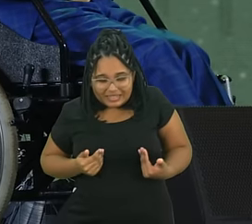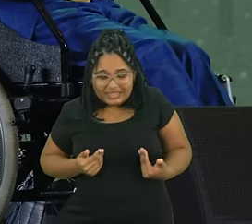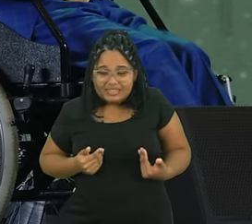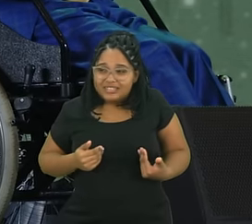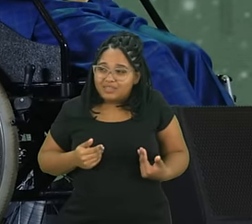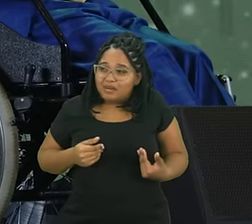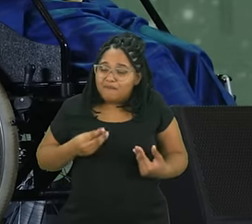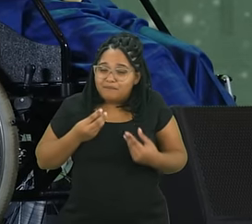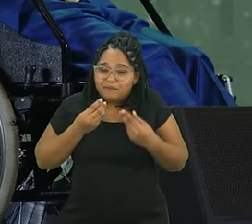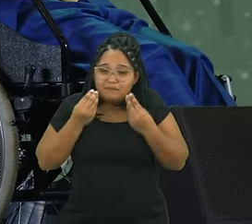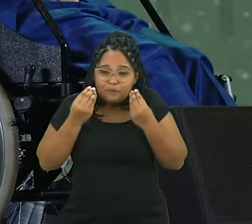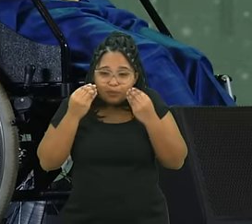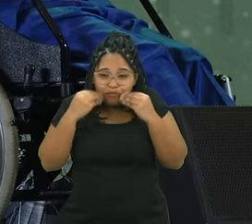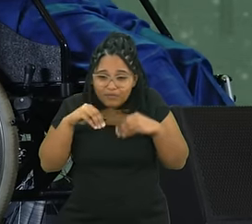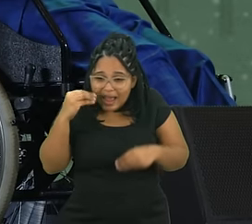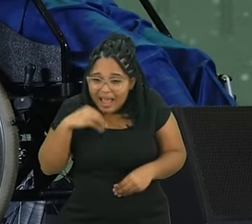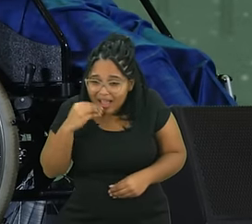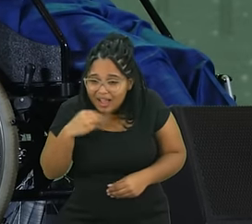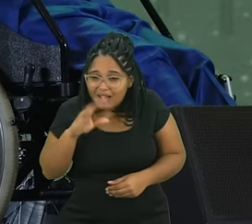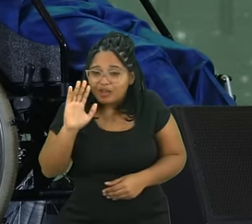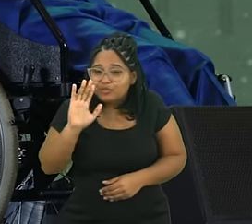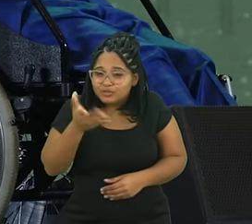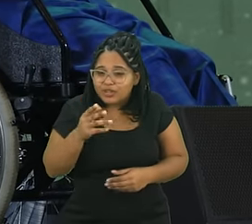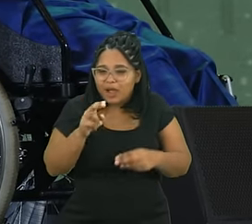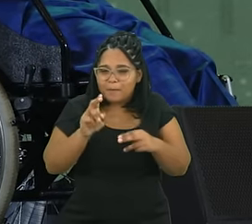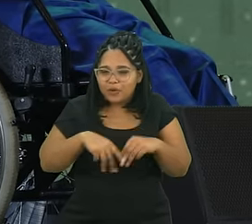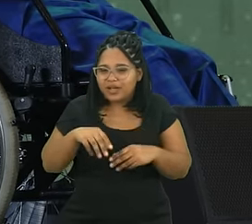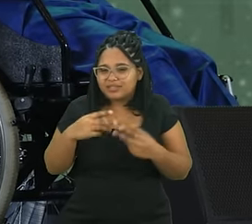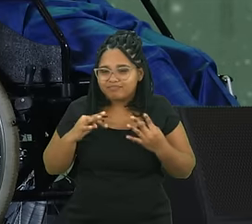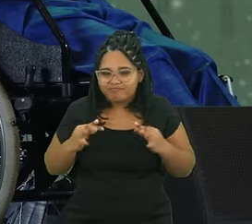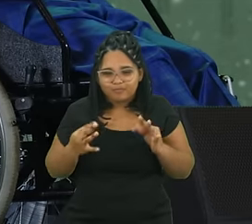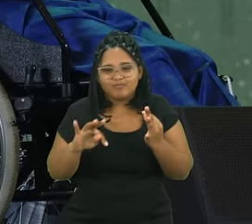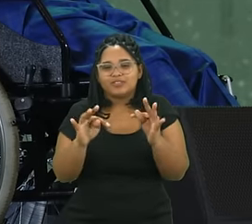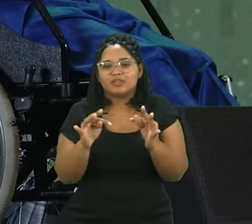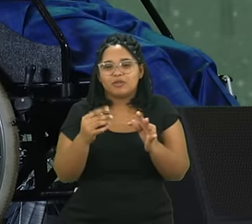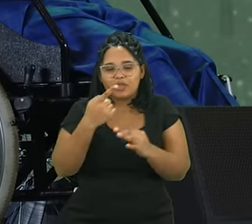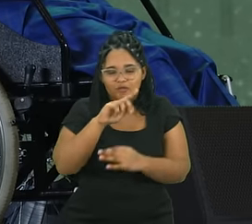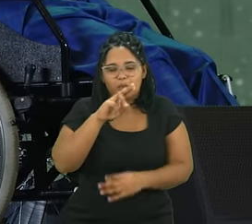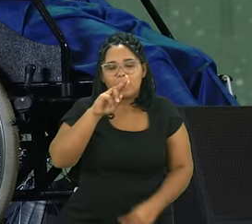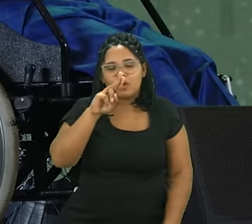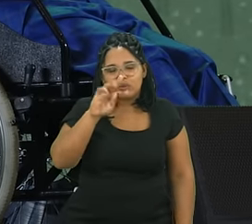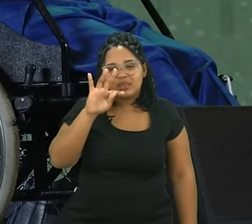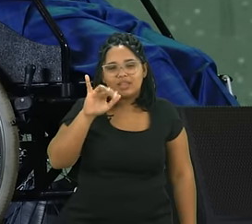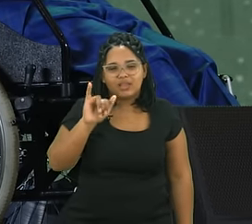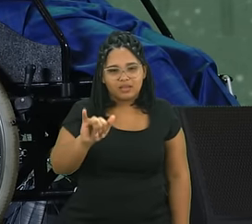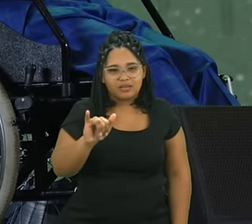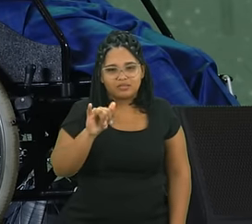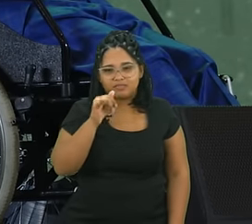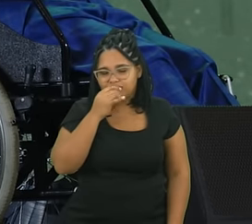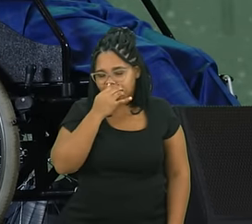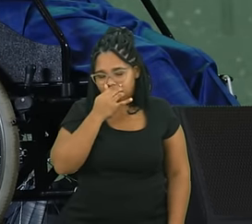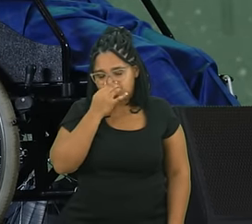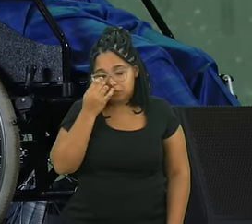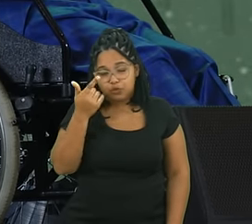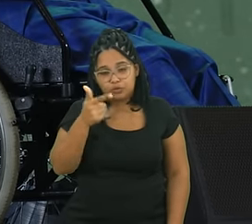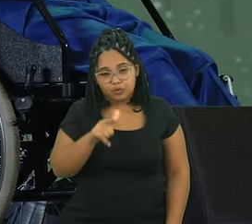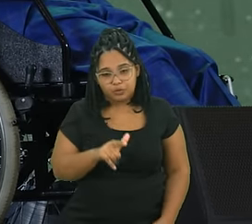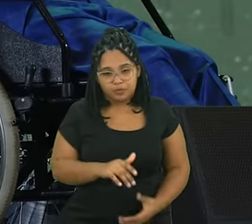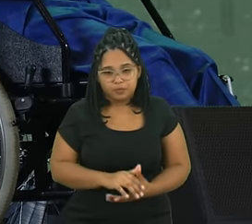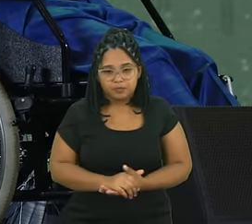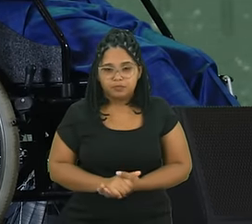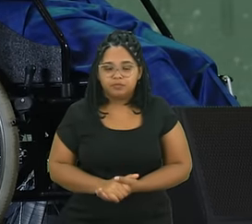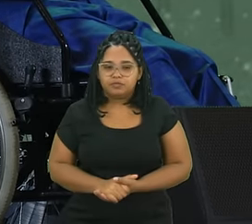imunoterapia. E ele volta ao hospital e é internado na UTI. Por favor, coloque esta